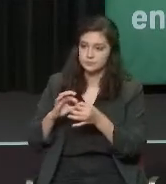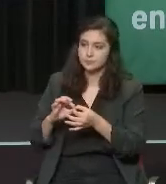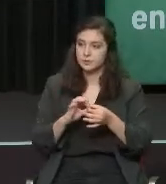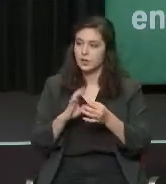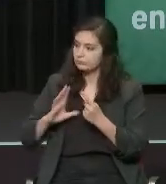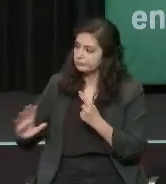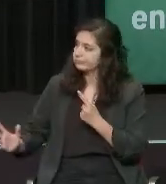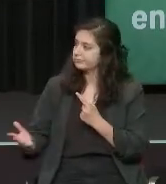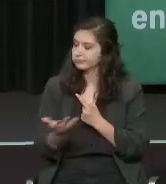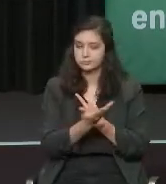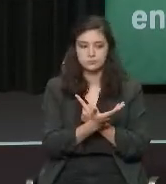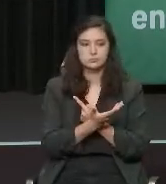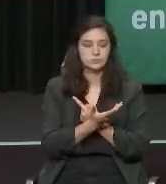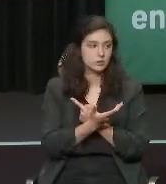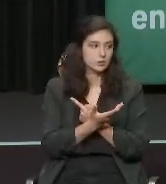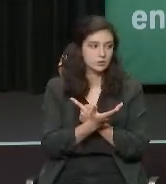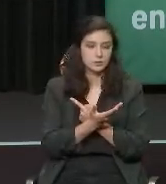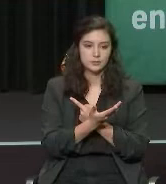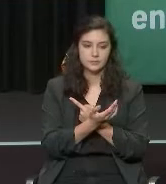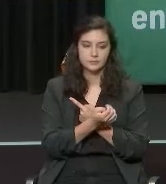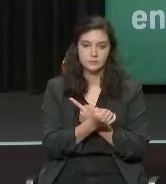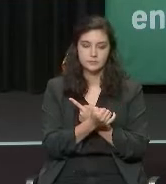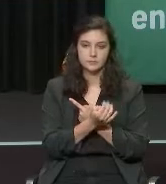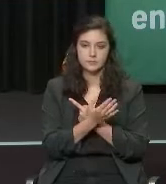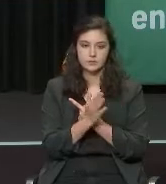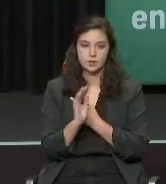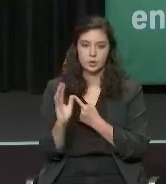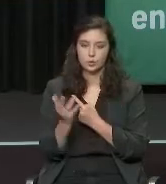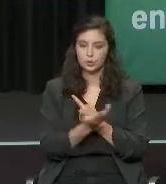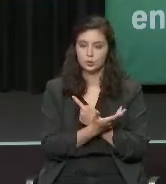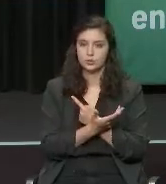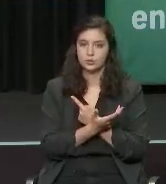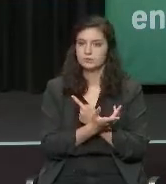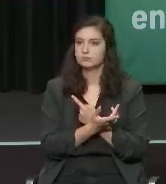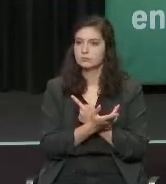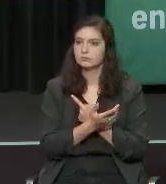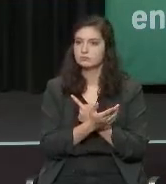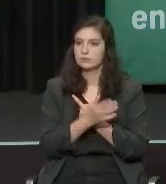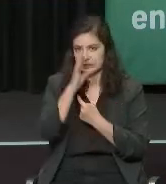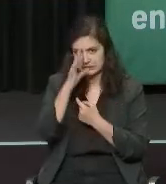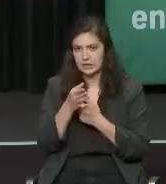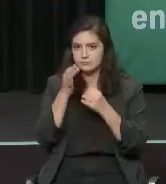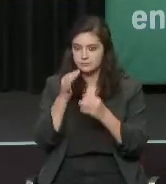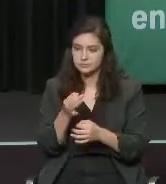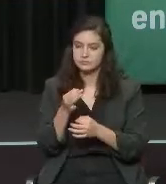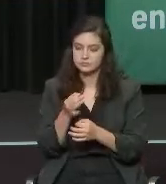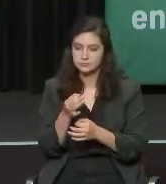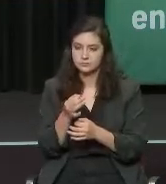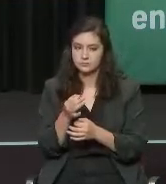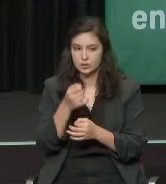que tivemos em Ponte Sor, rodeados de pessoas que sabem